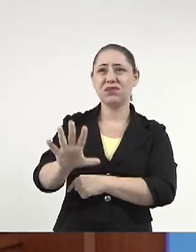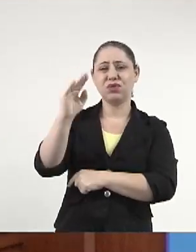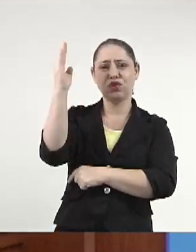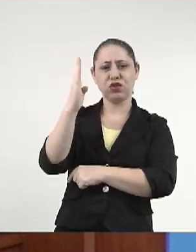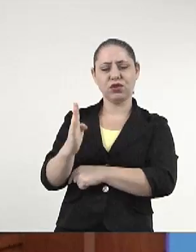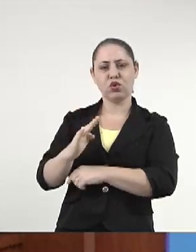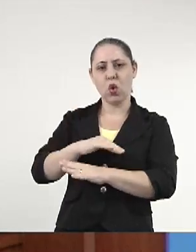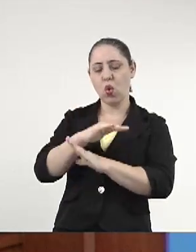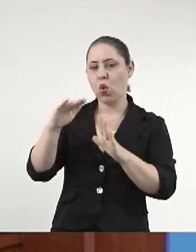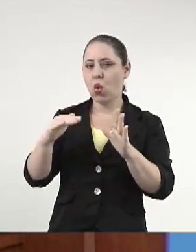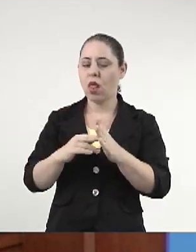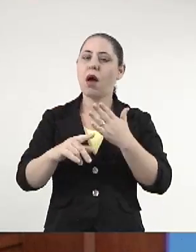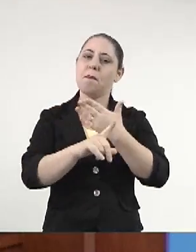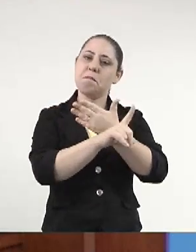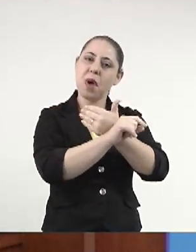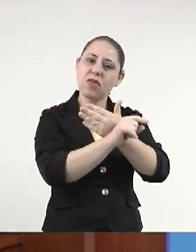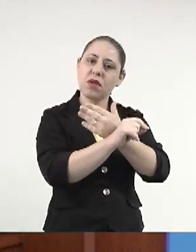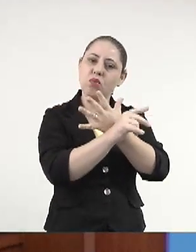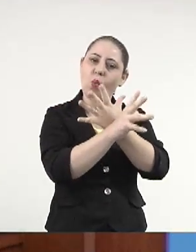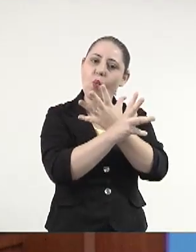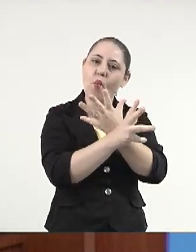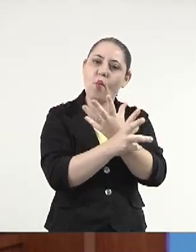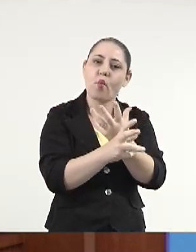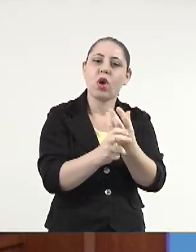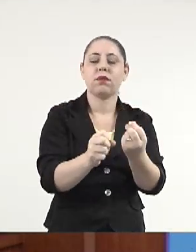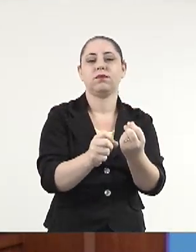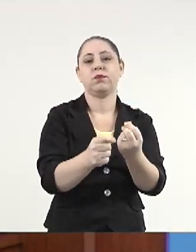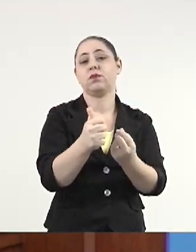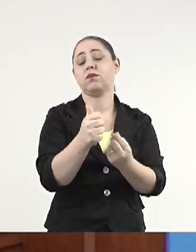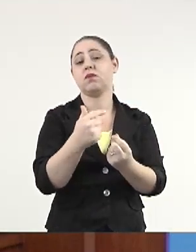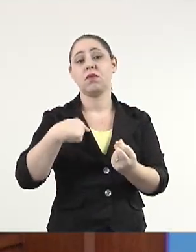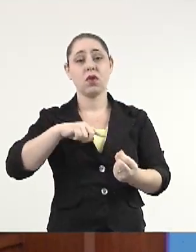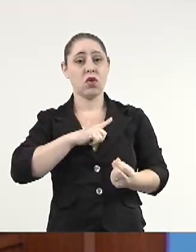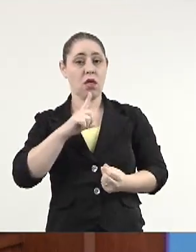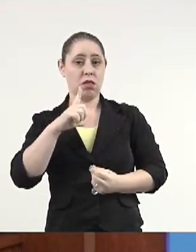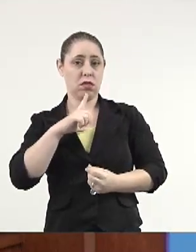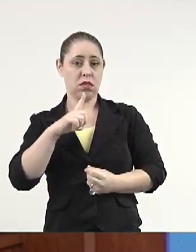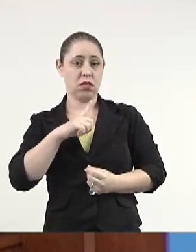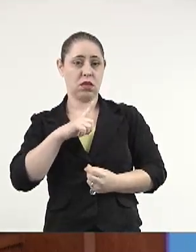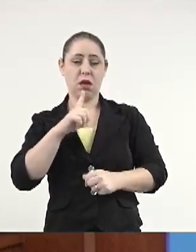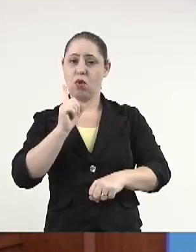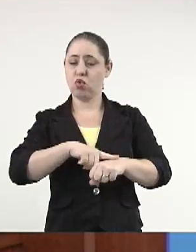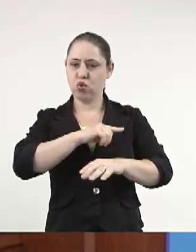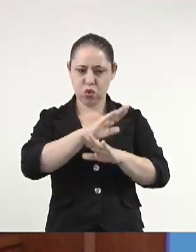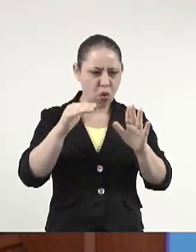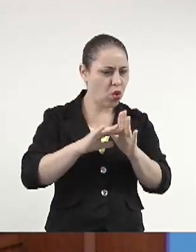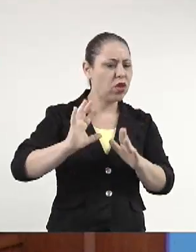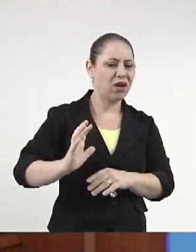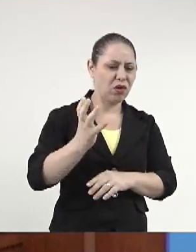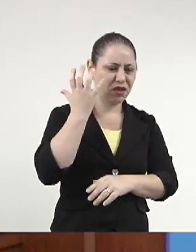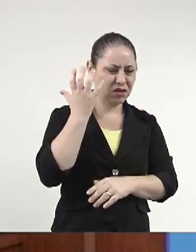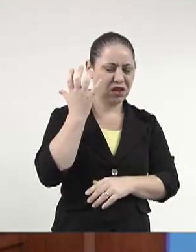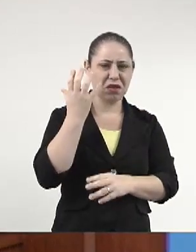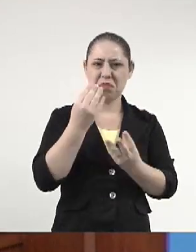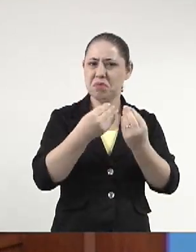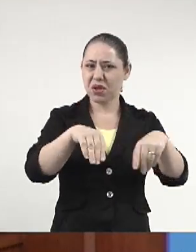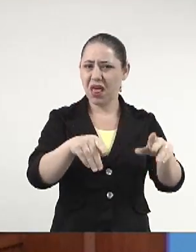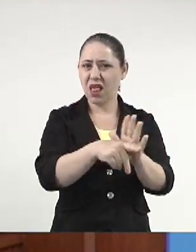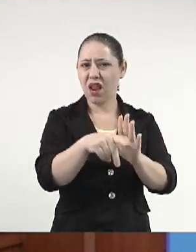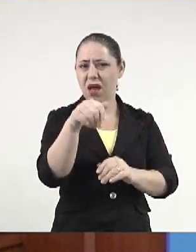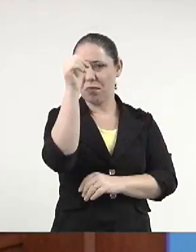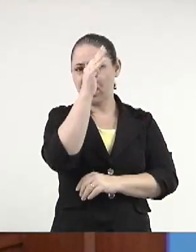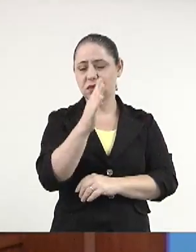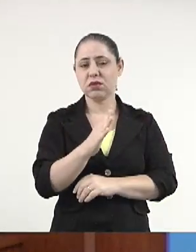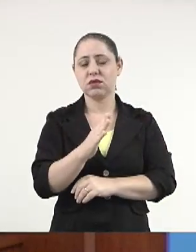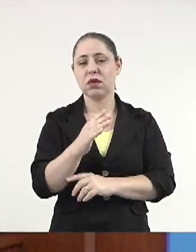país, Pantanal secando, e nós temos, enquanto tudo isso está acontecendo, que deveria